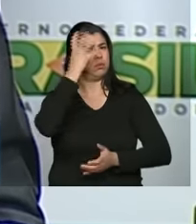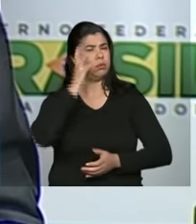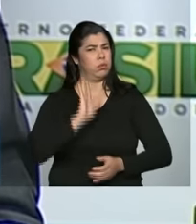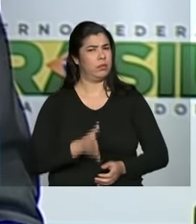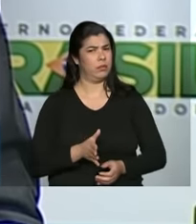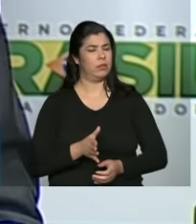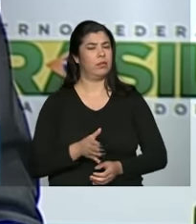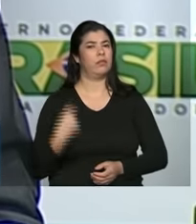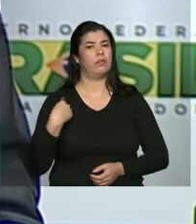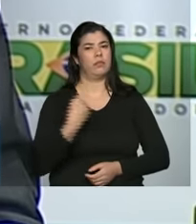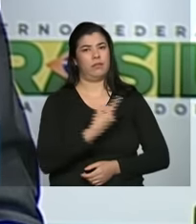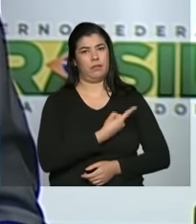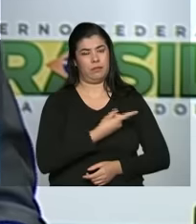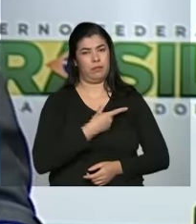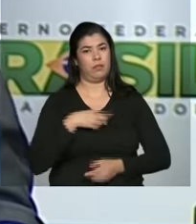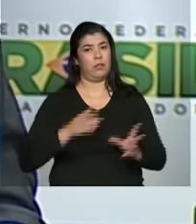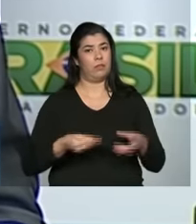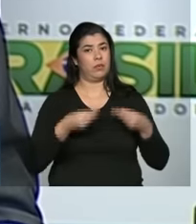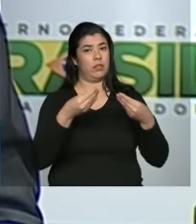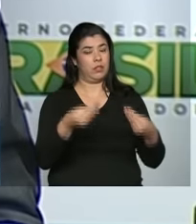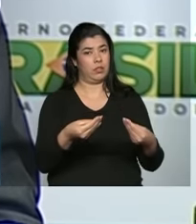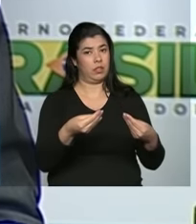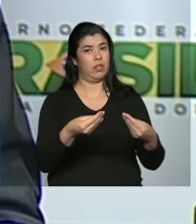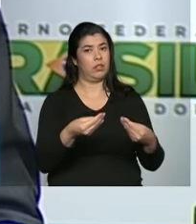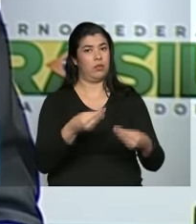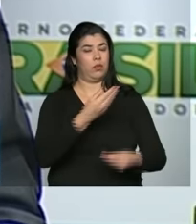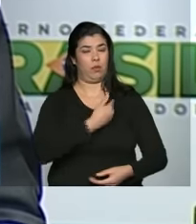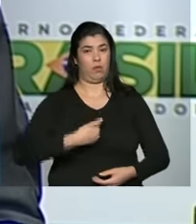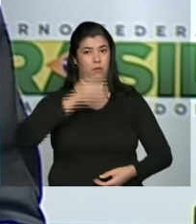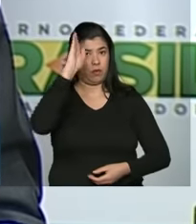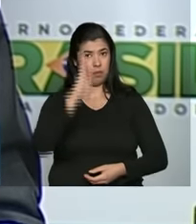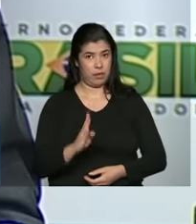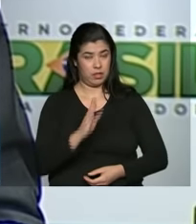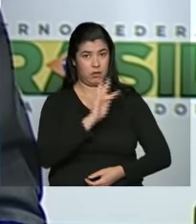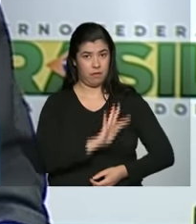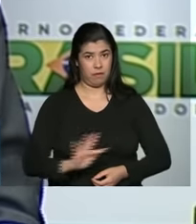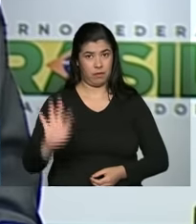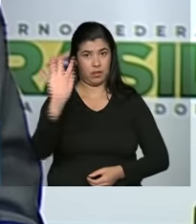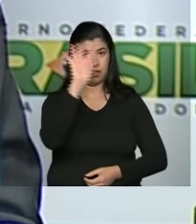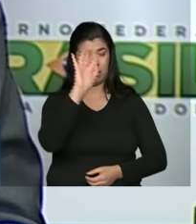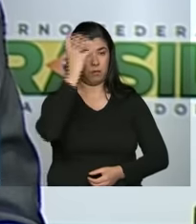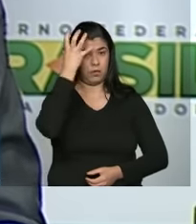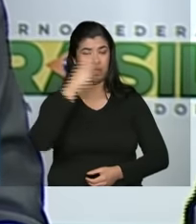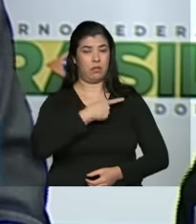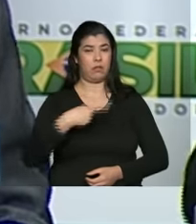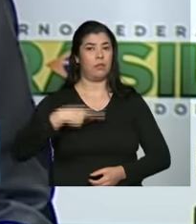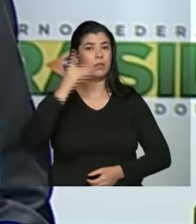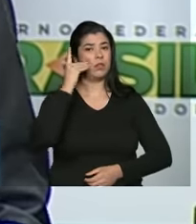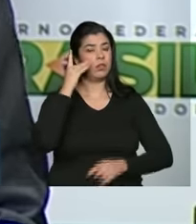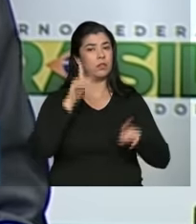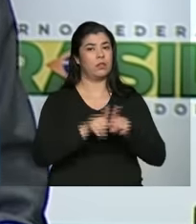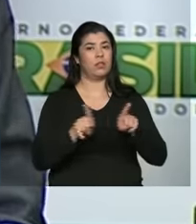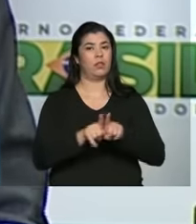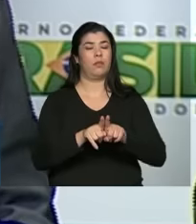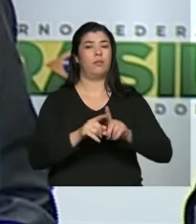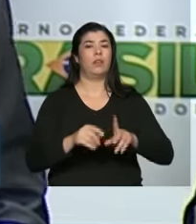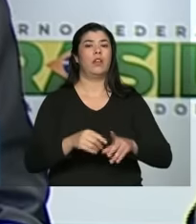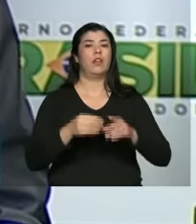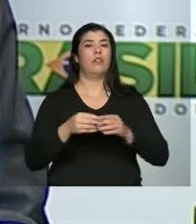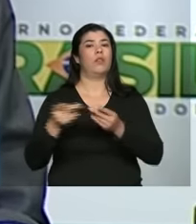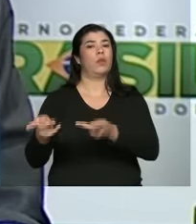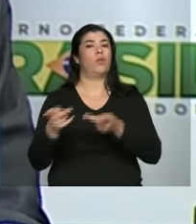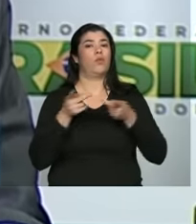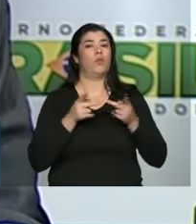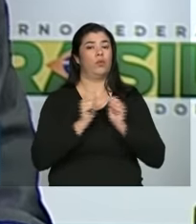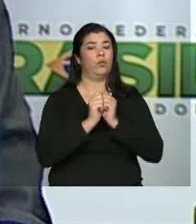então nós estamos atribuindo o governo brasileiro governo Federal decisão da presidenta Dilma de atribuir à polícia